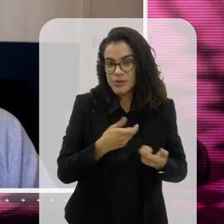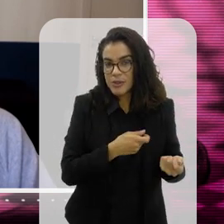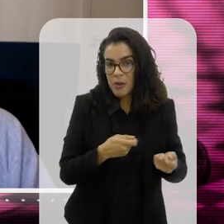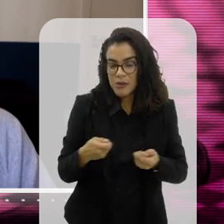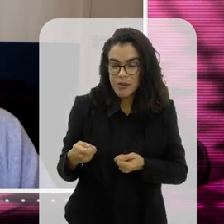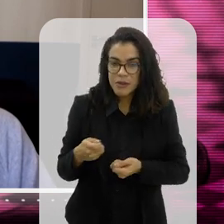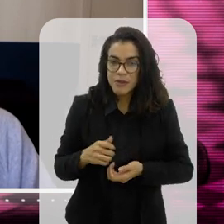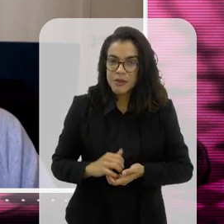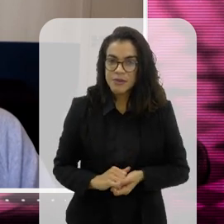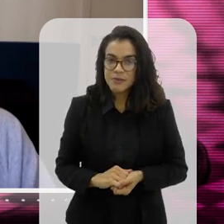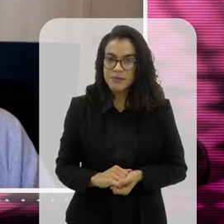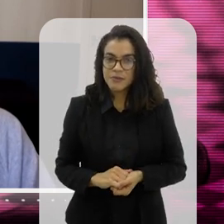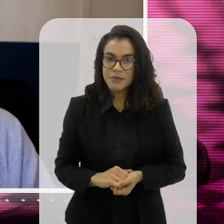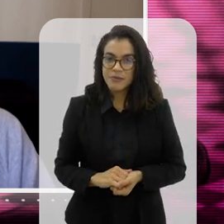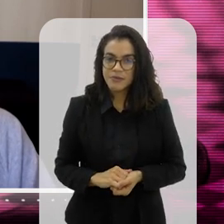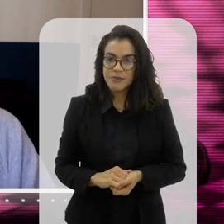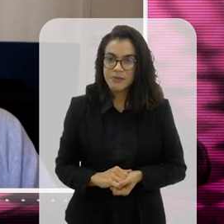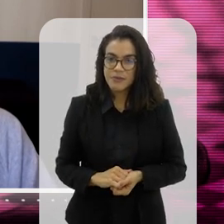no seu dia a dia?